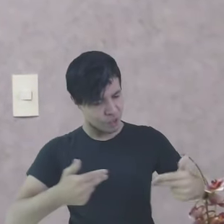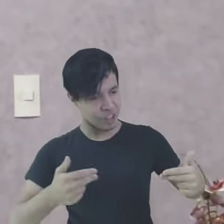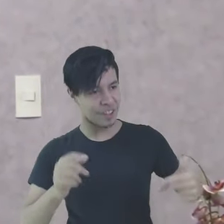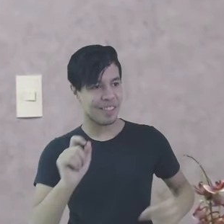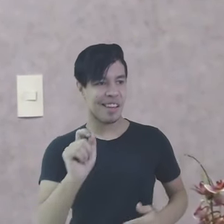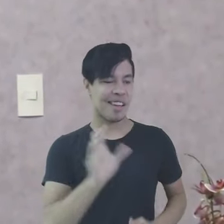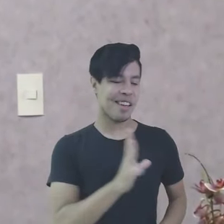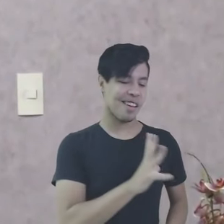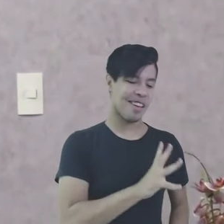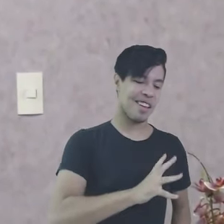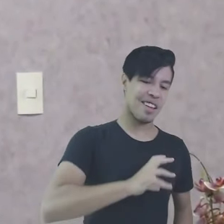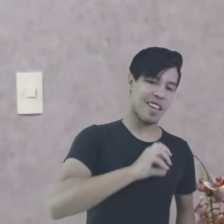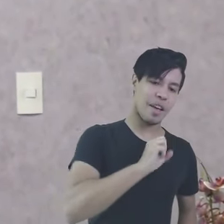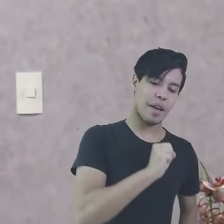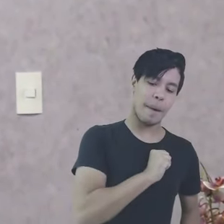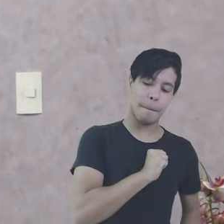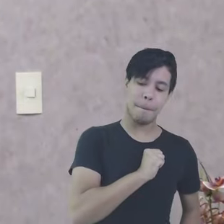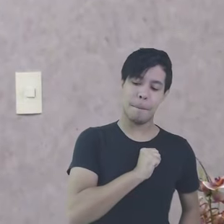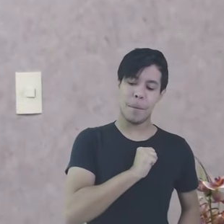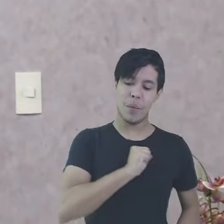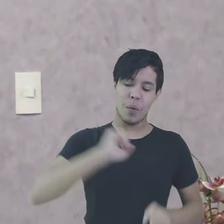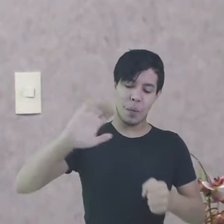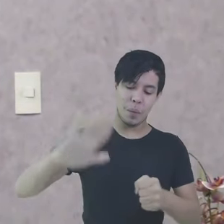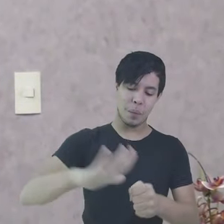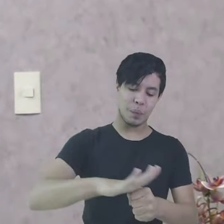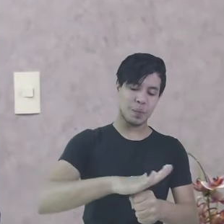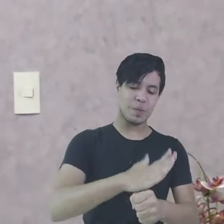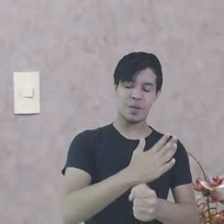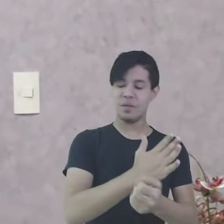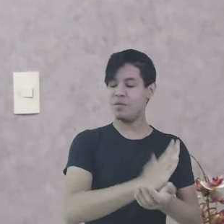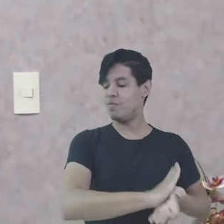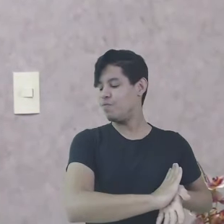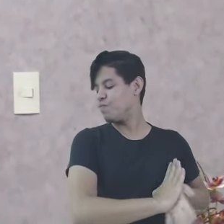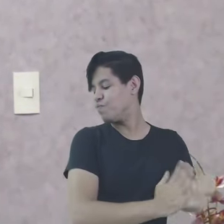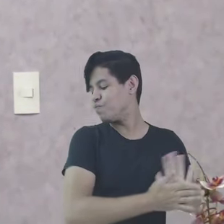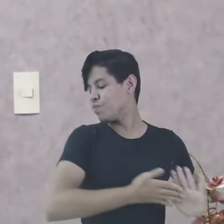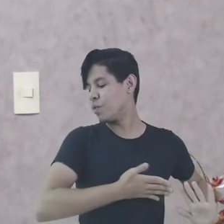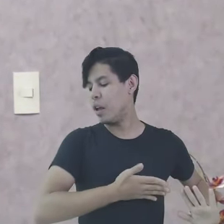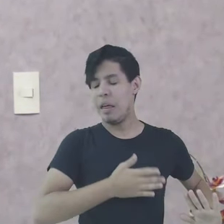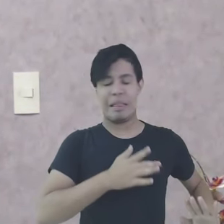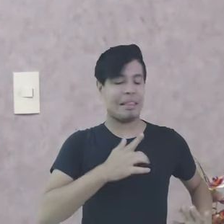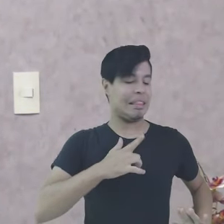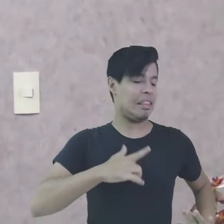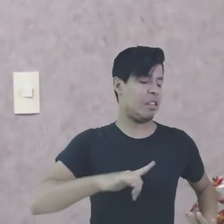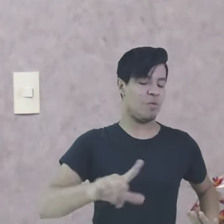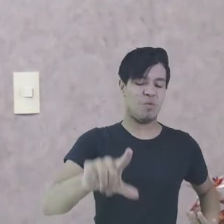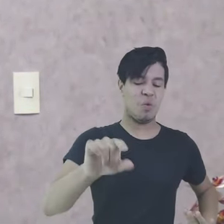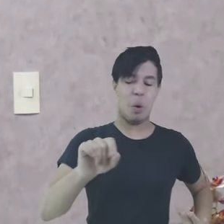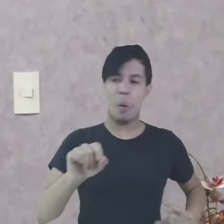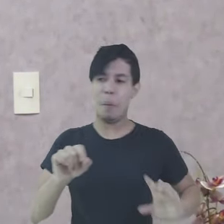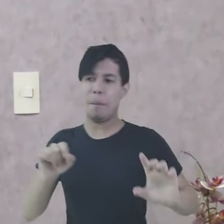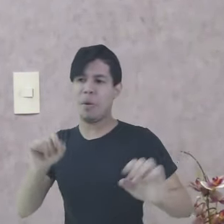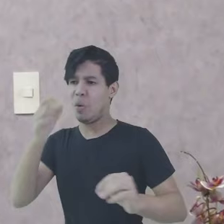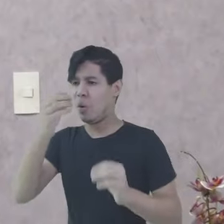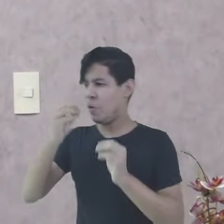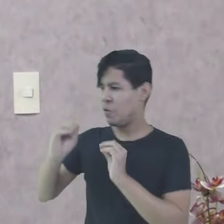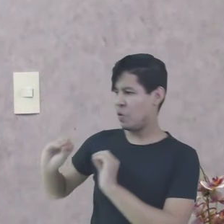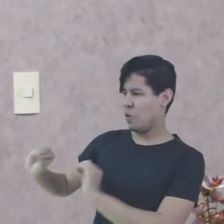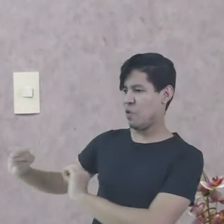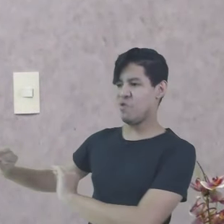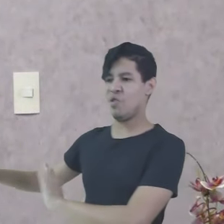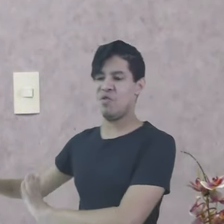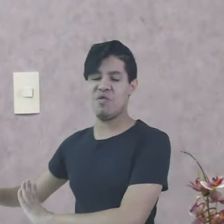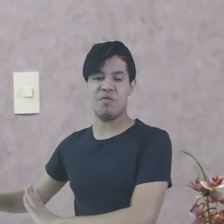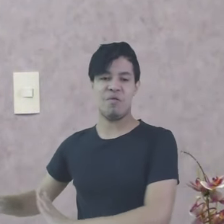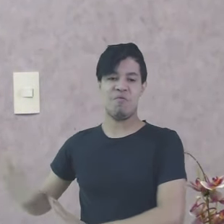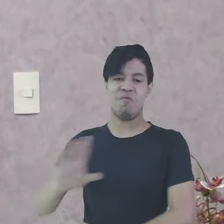amor os consumirá. Olha que interessante. Deus não vai ficar pegando pessoas pela perninha e dizendo, você não me aceitou? Você vai